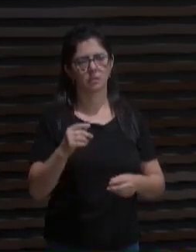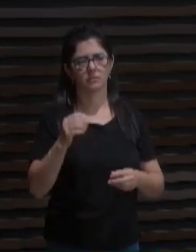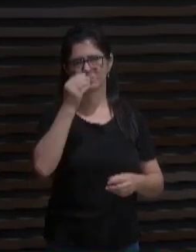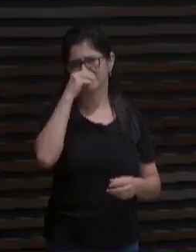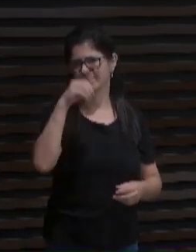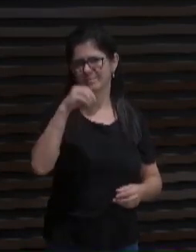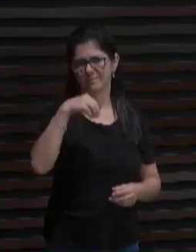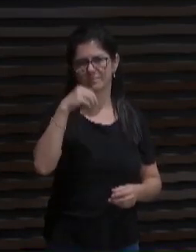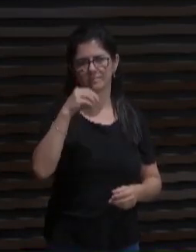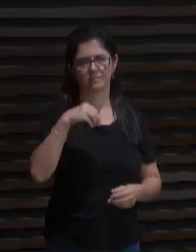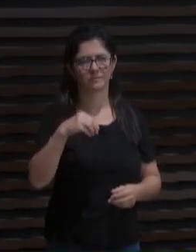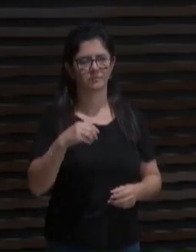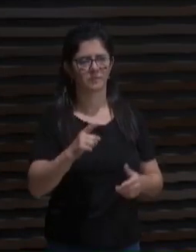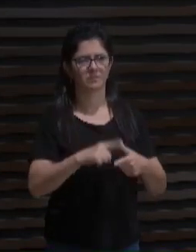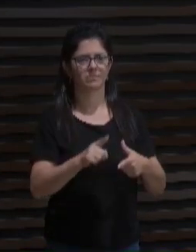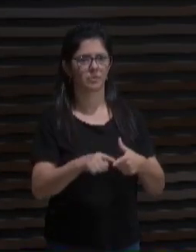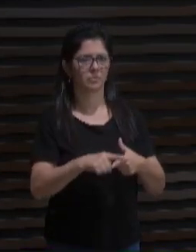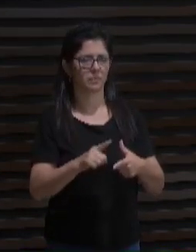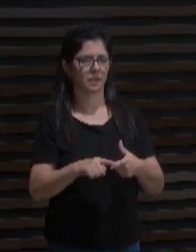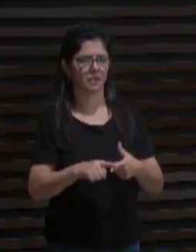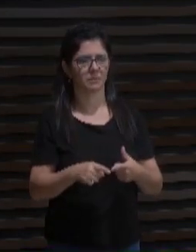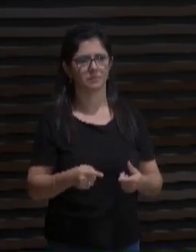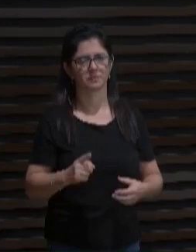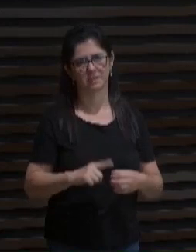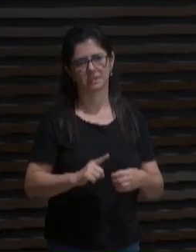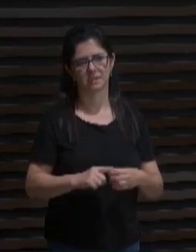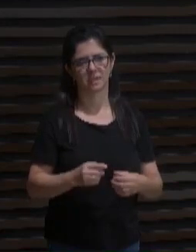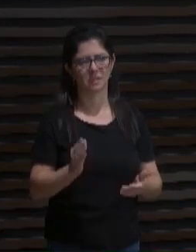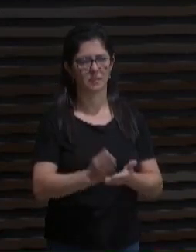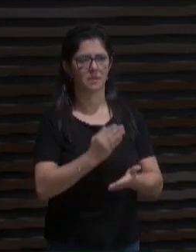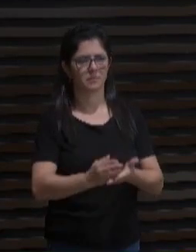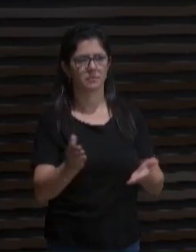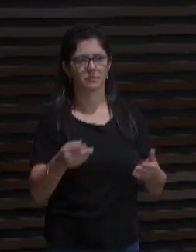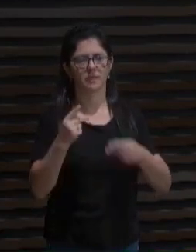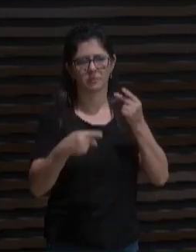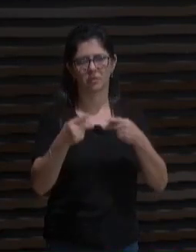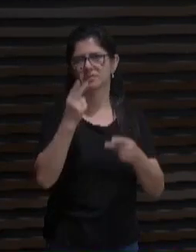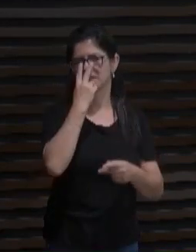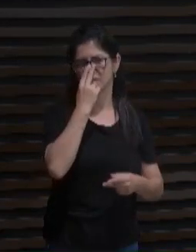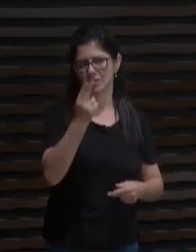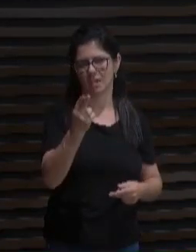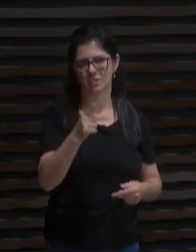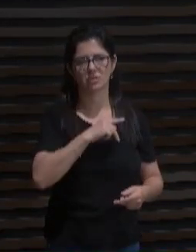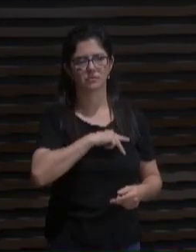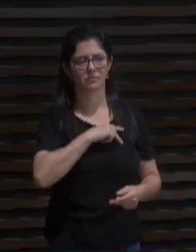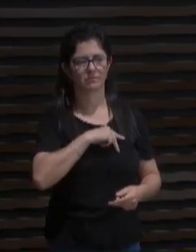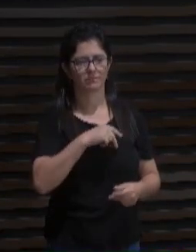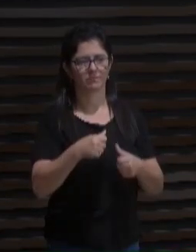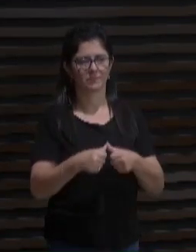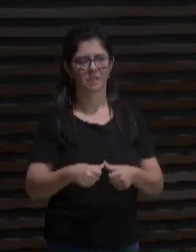lá na cidade, ele ficou um tempo. Alguns estudiosos dizem que ele ficou em torno de 3 a 4 meses em Tessalônica,